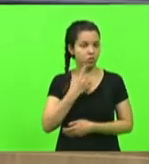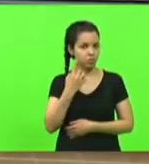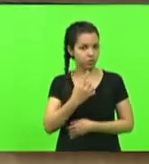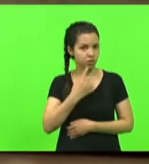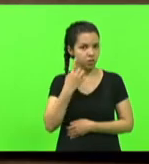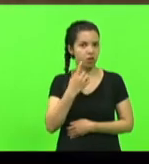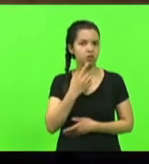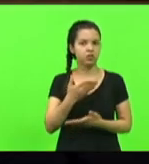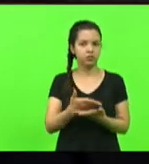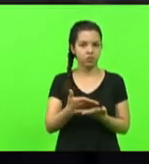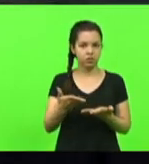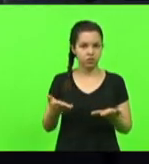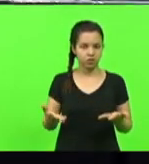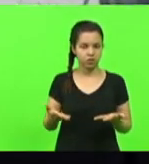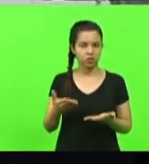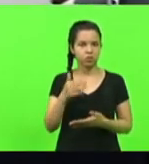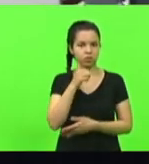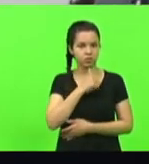deputadas,